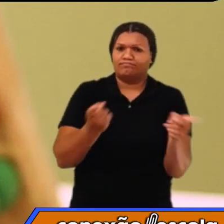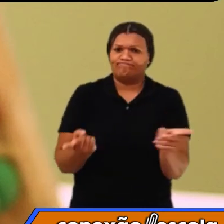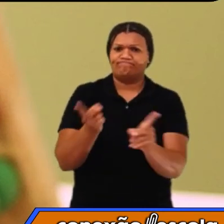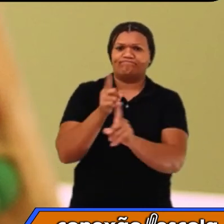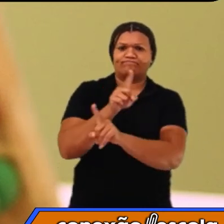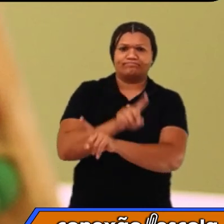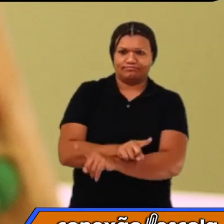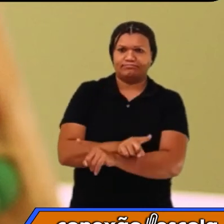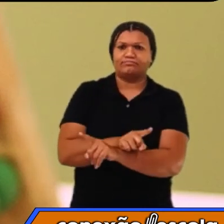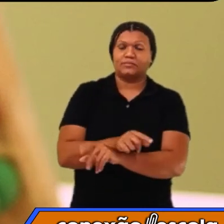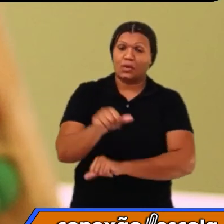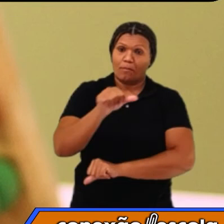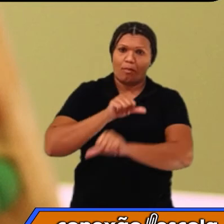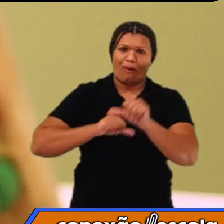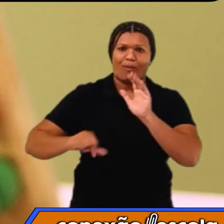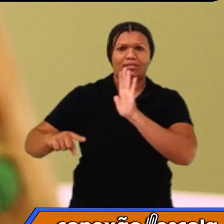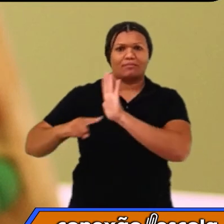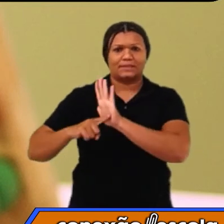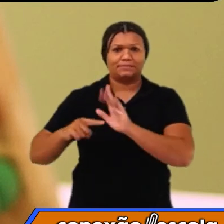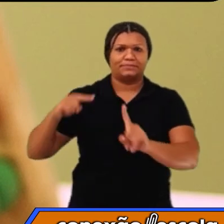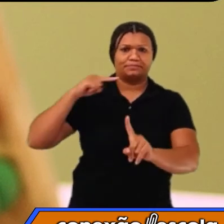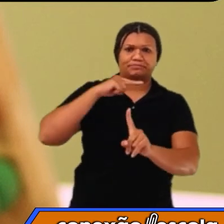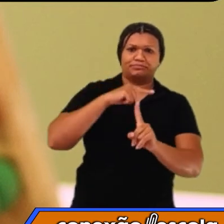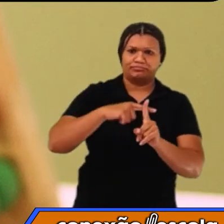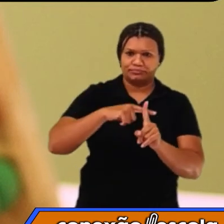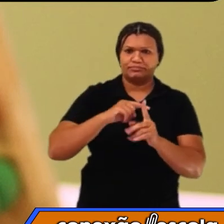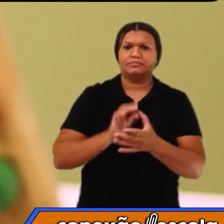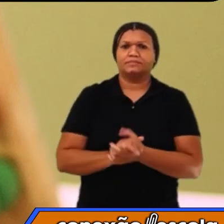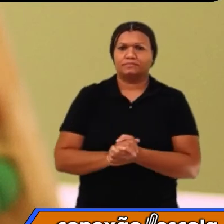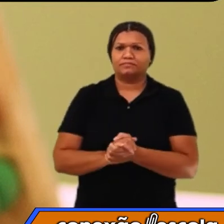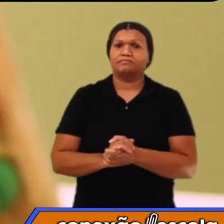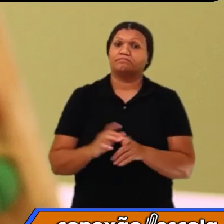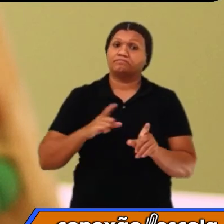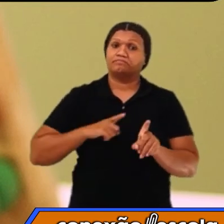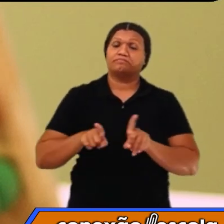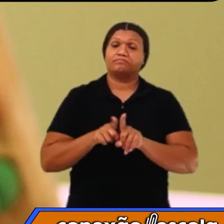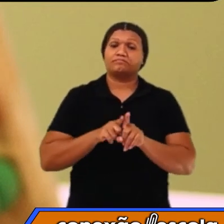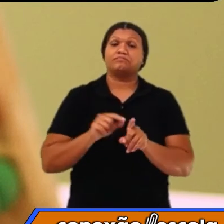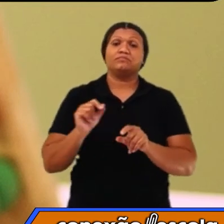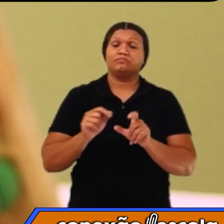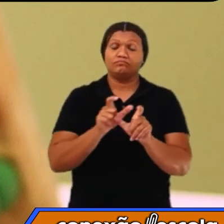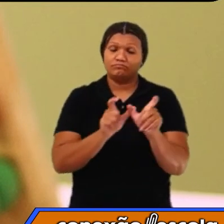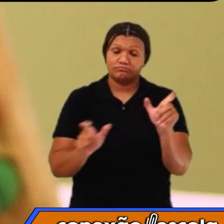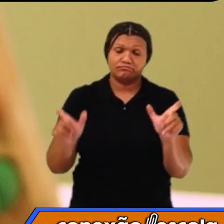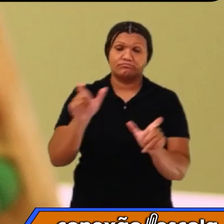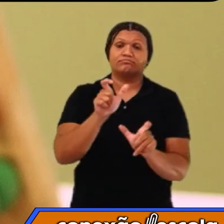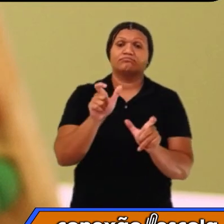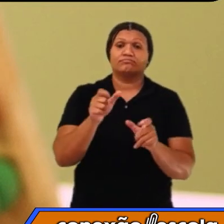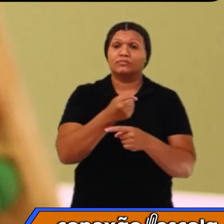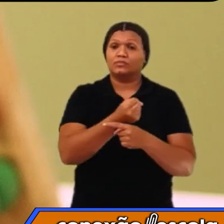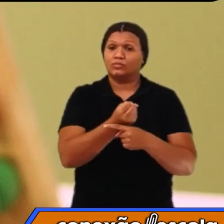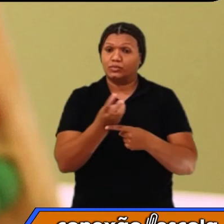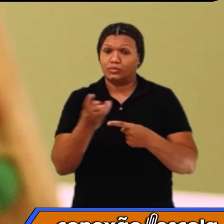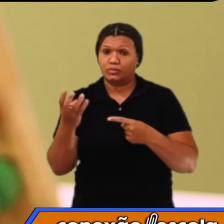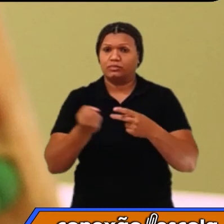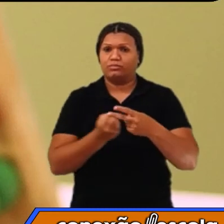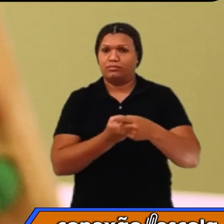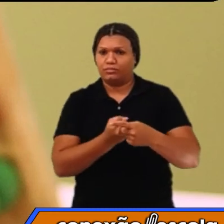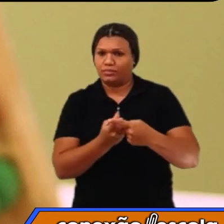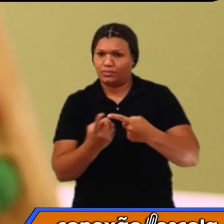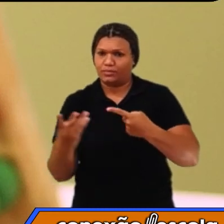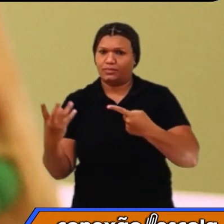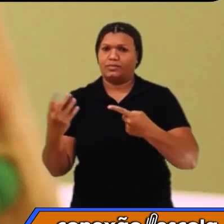inverter a base e mudar o sinal do expoente potência com expoente fracionário e você vai transformar numa rádio se ação